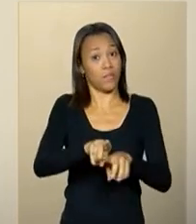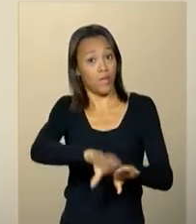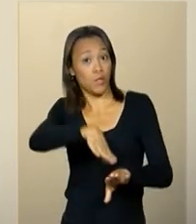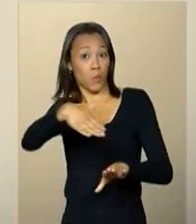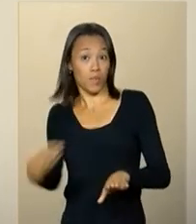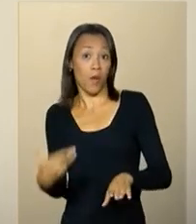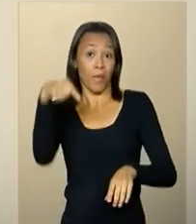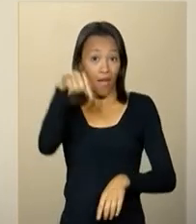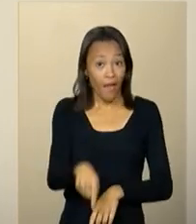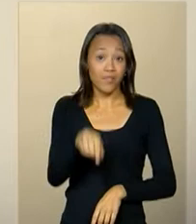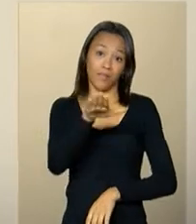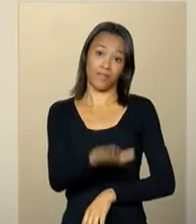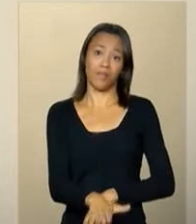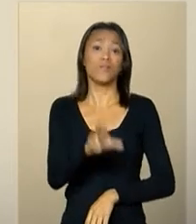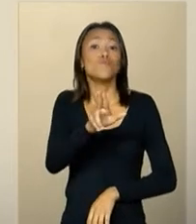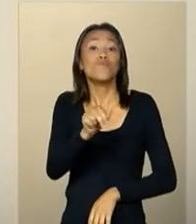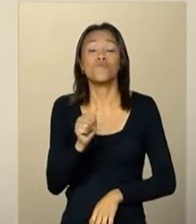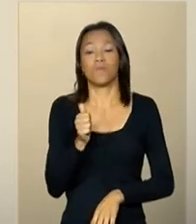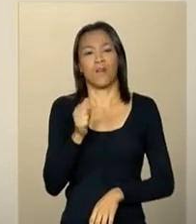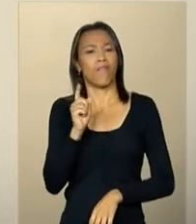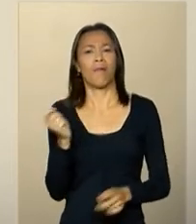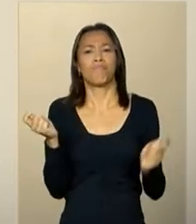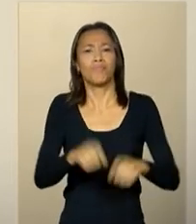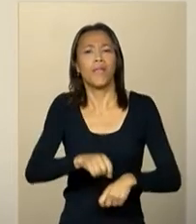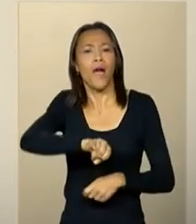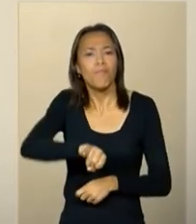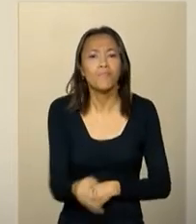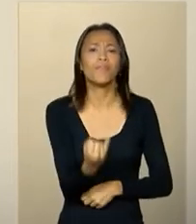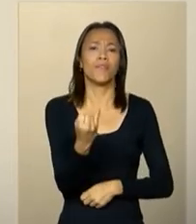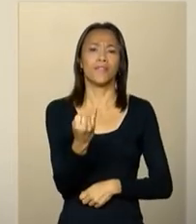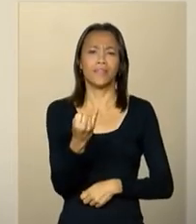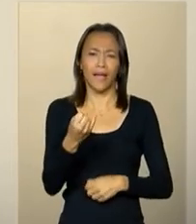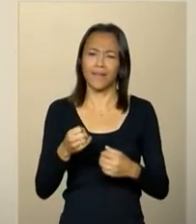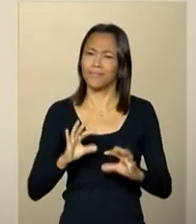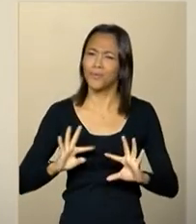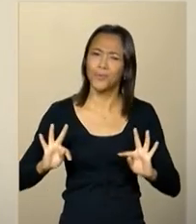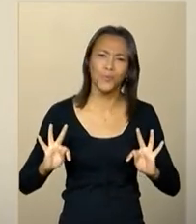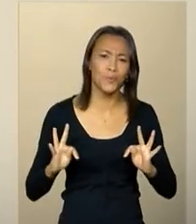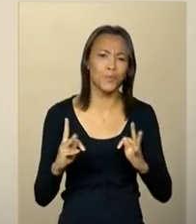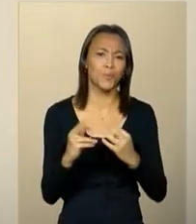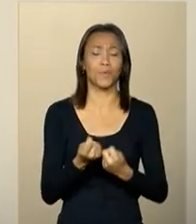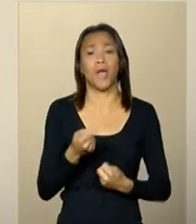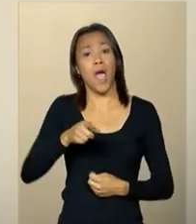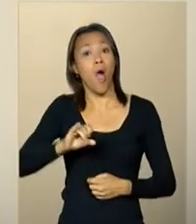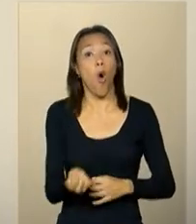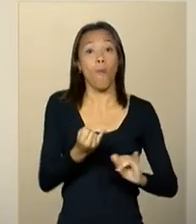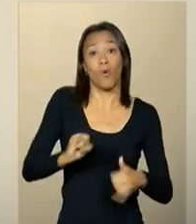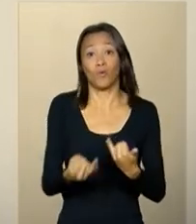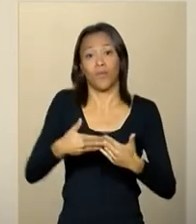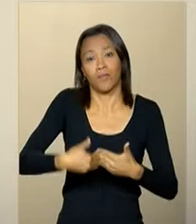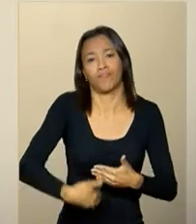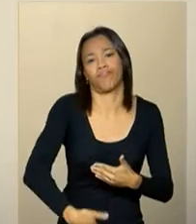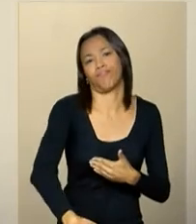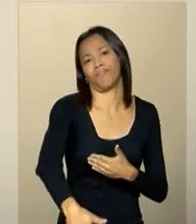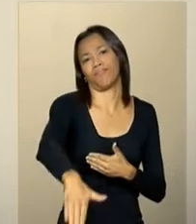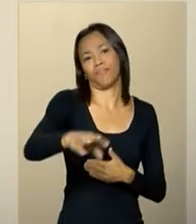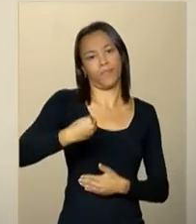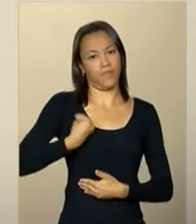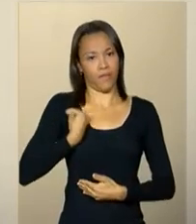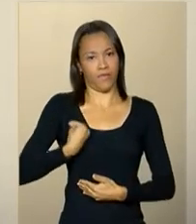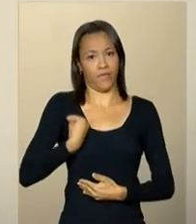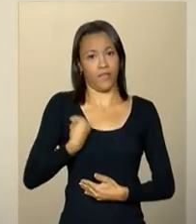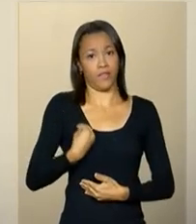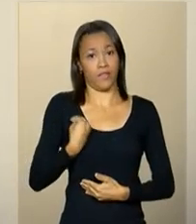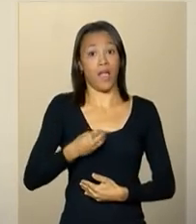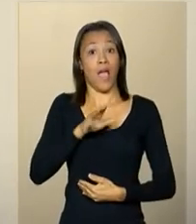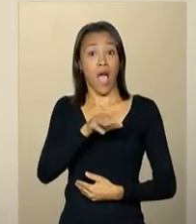porque essa criança nunca vai poder aproveitar inteiramente as oportunidades ao longo da sua